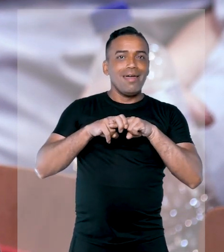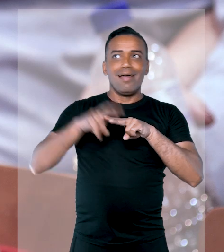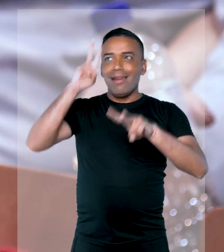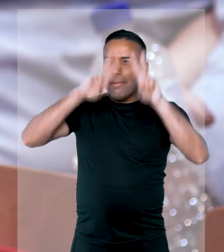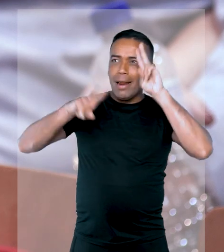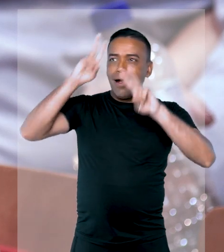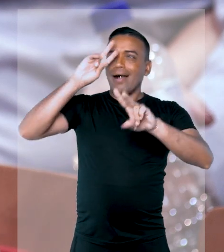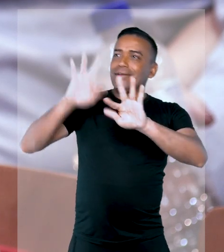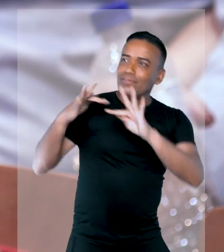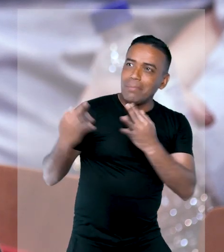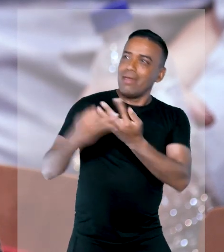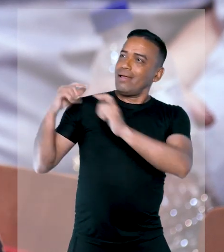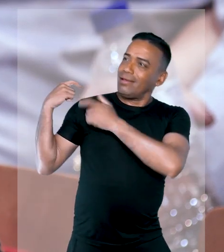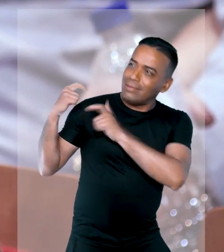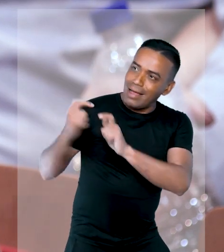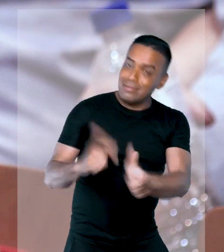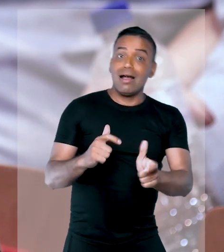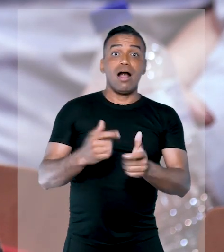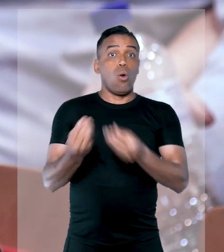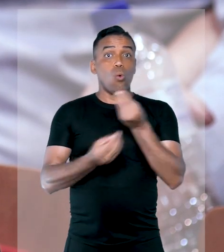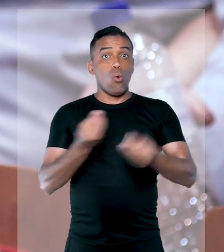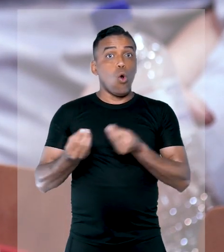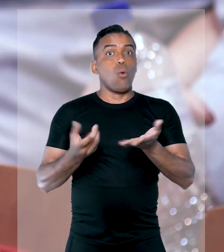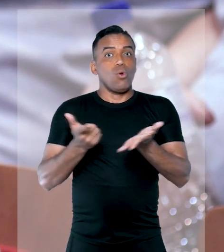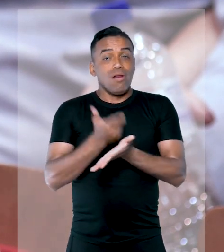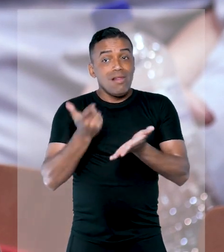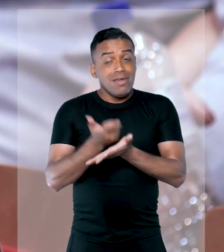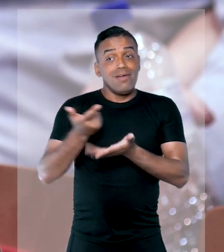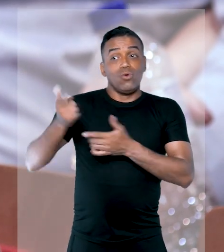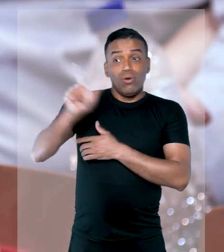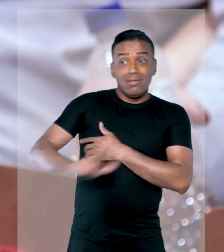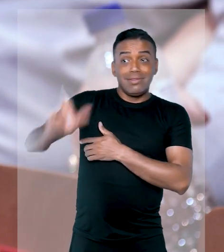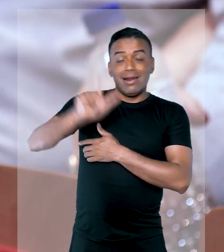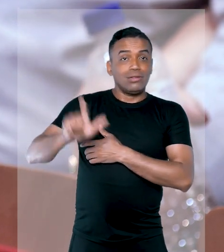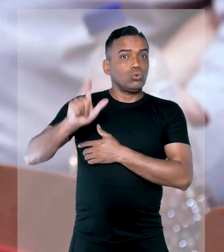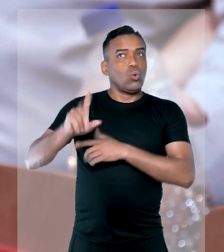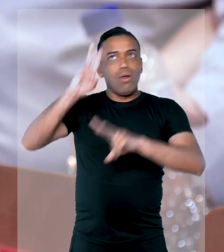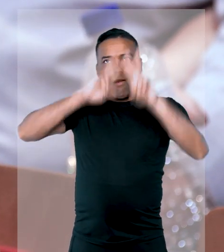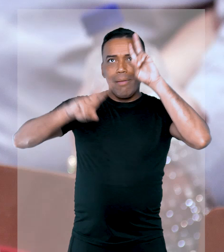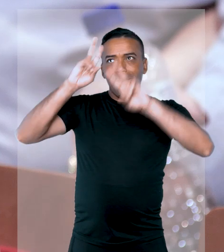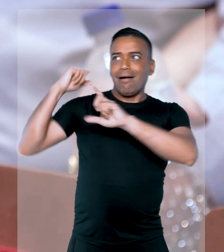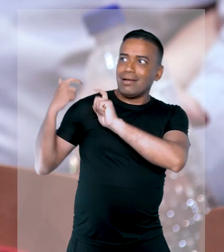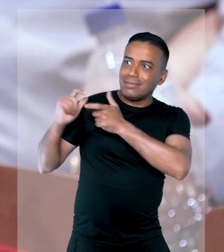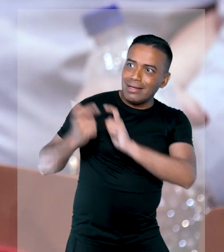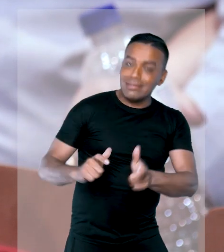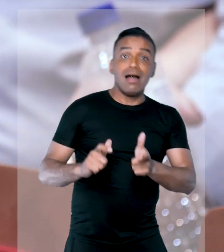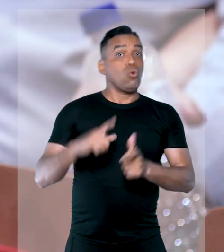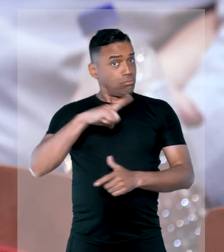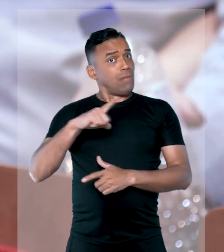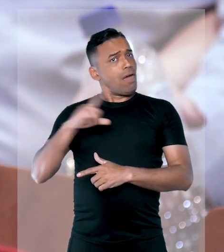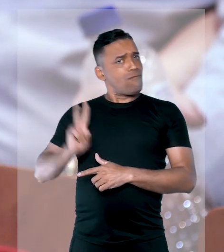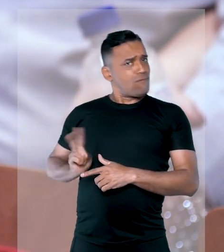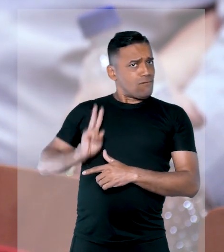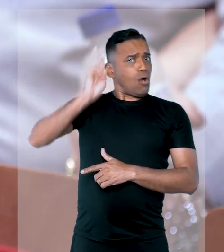Como as literaturas de resgate têm um valor,